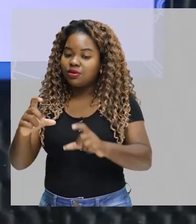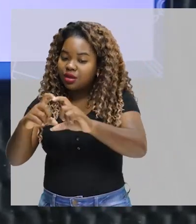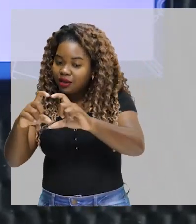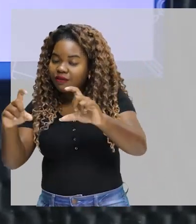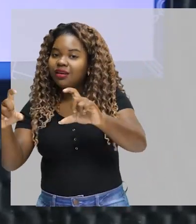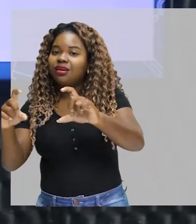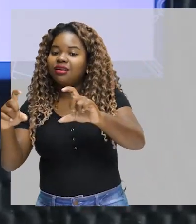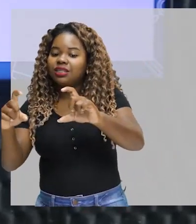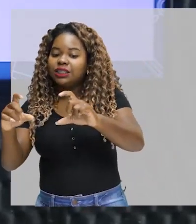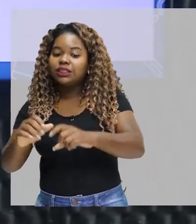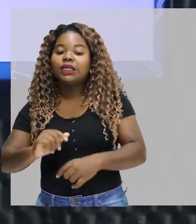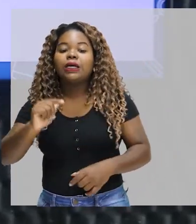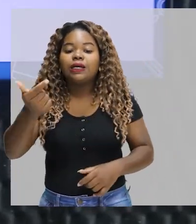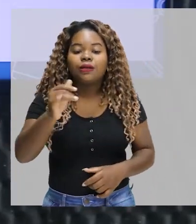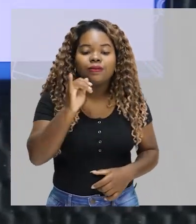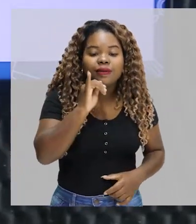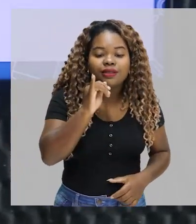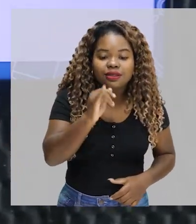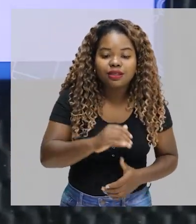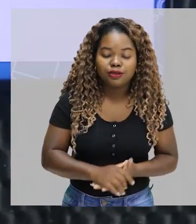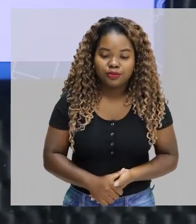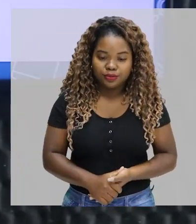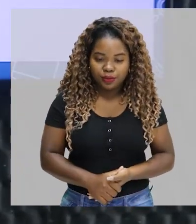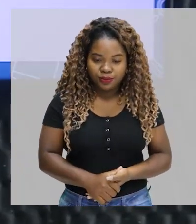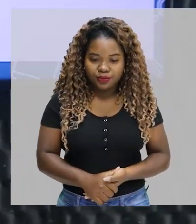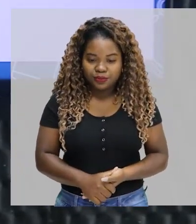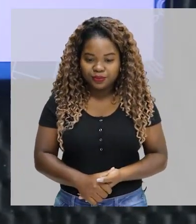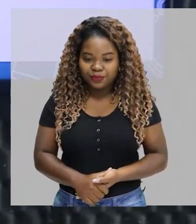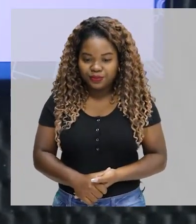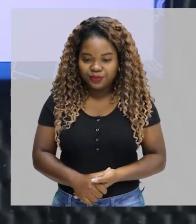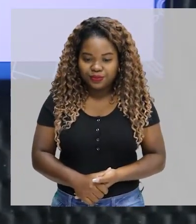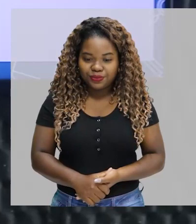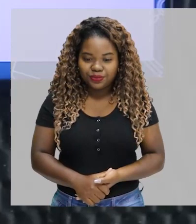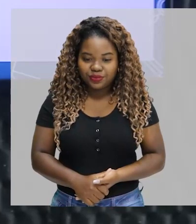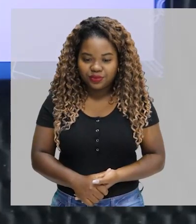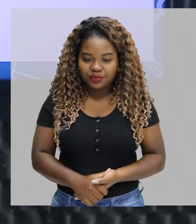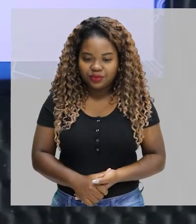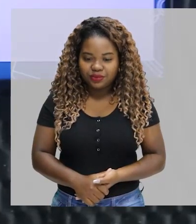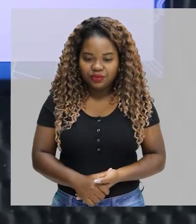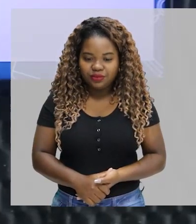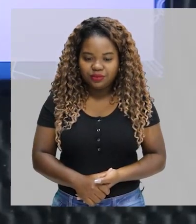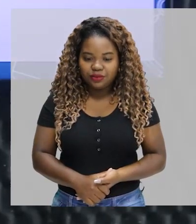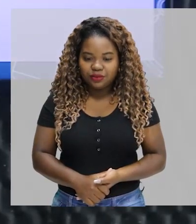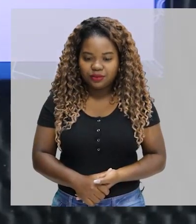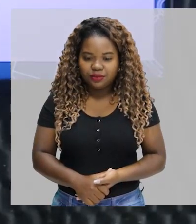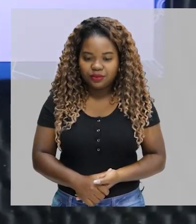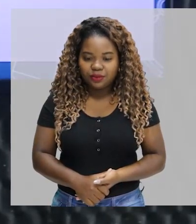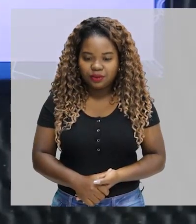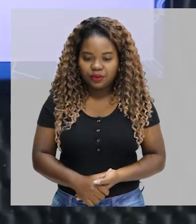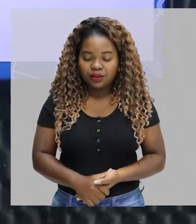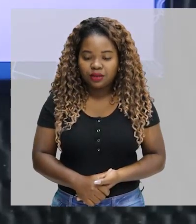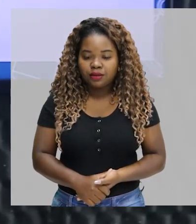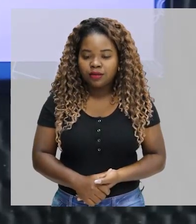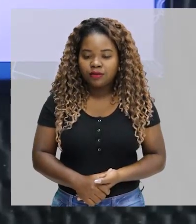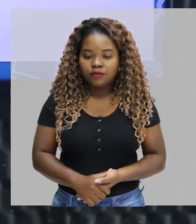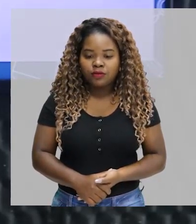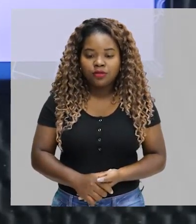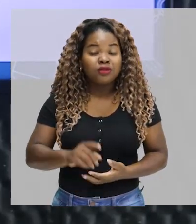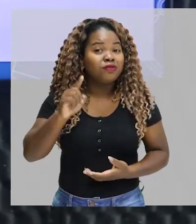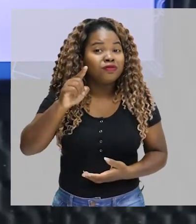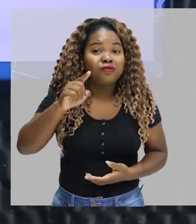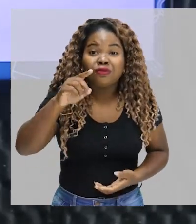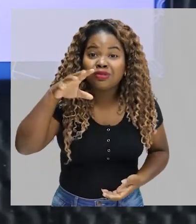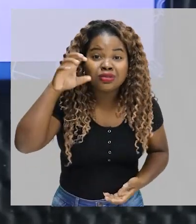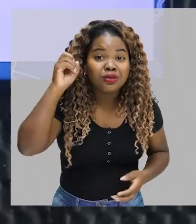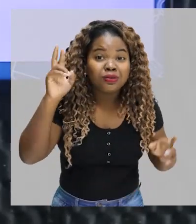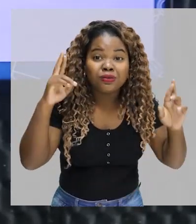frase. No exemplo de baixo, you don't listen to me. Você não me ouve.